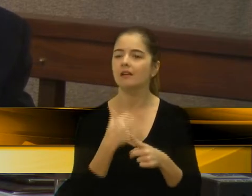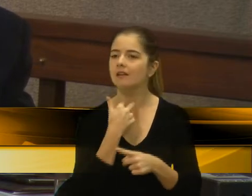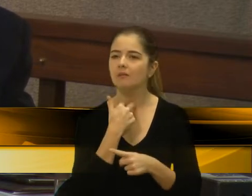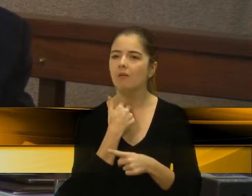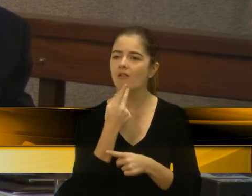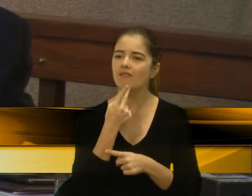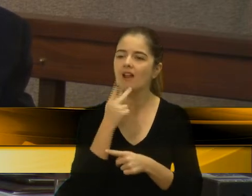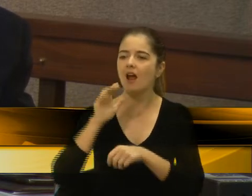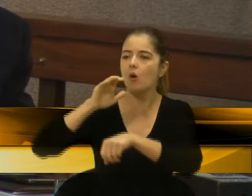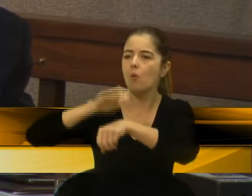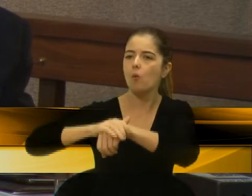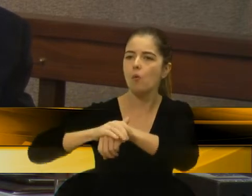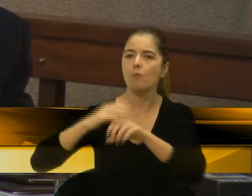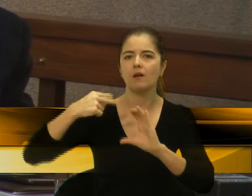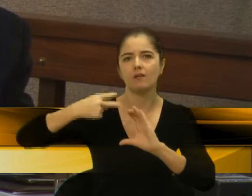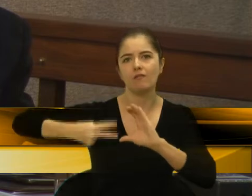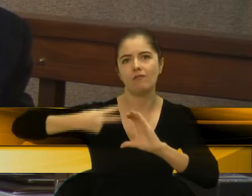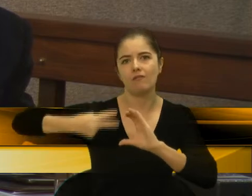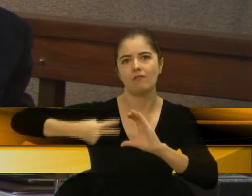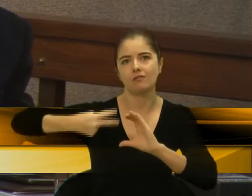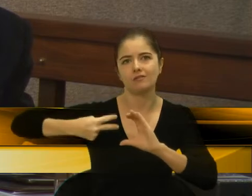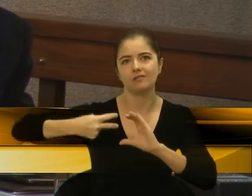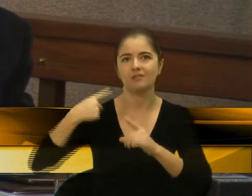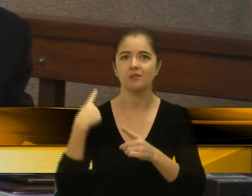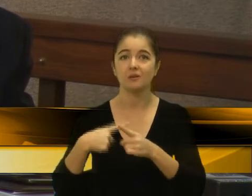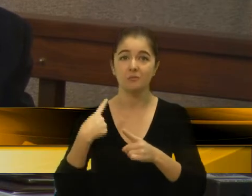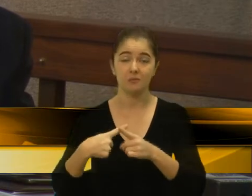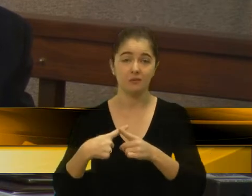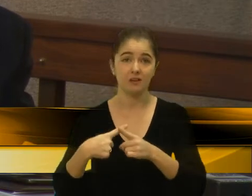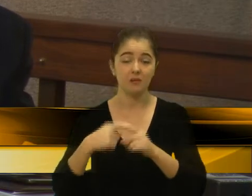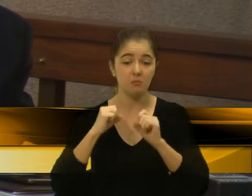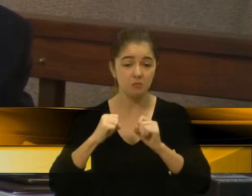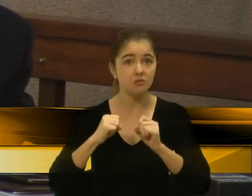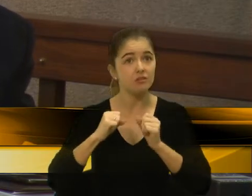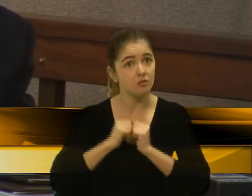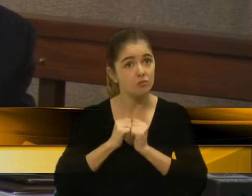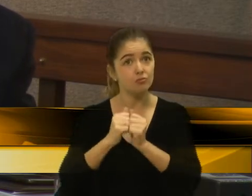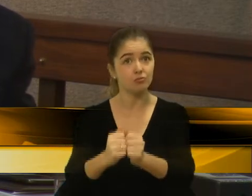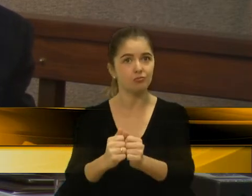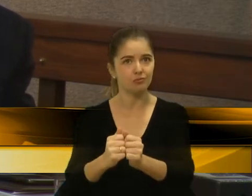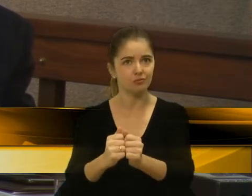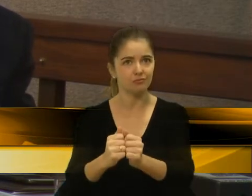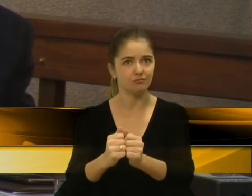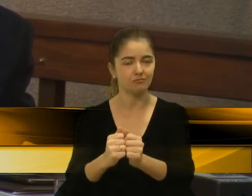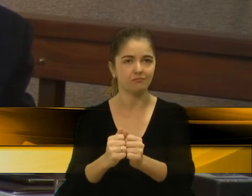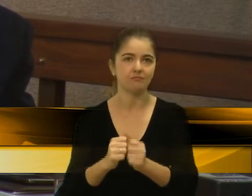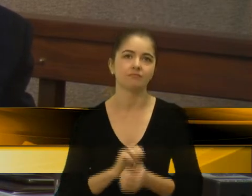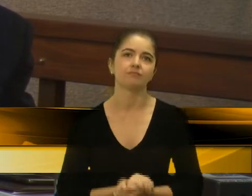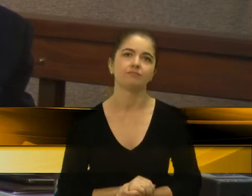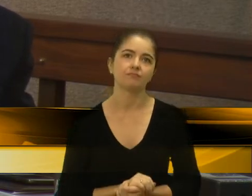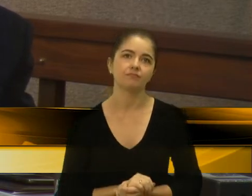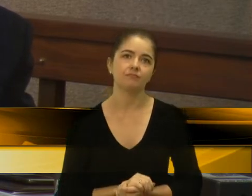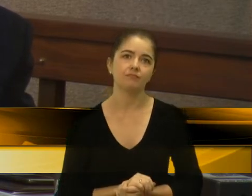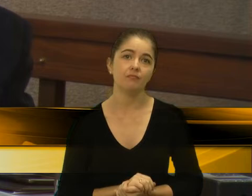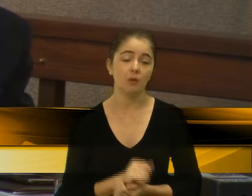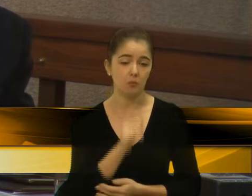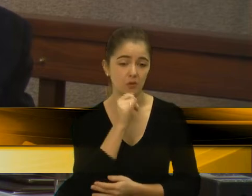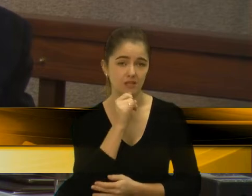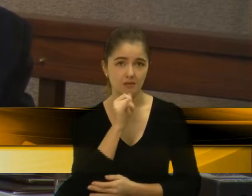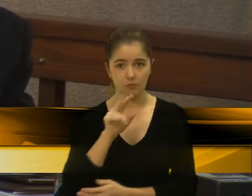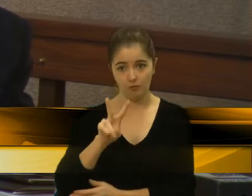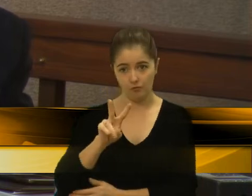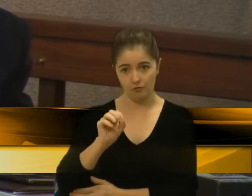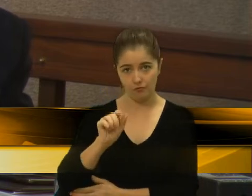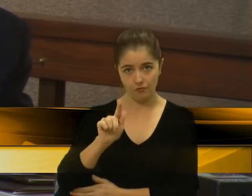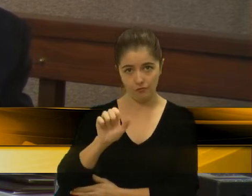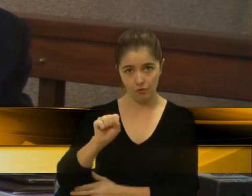culpa, porque as duas coisas poderiam andar paralela. E na pior das hipóteses, nós temos que olhar que por trás da Voges tem